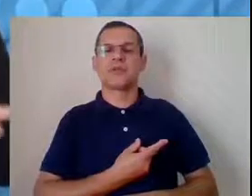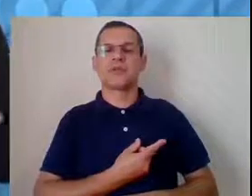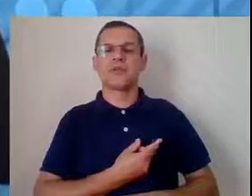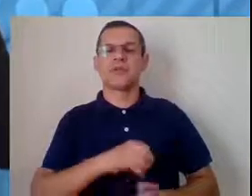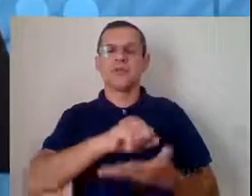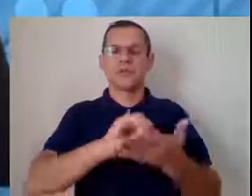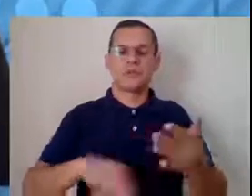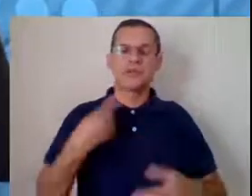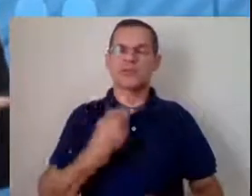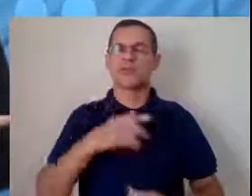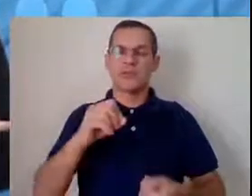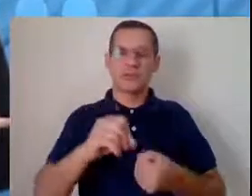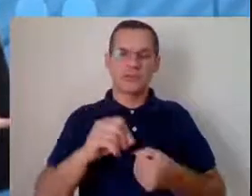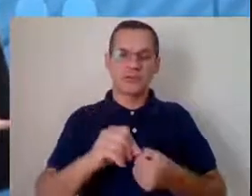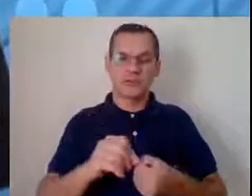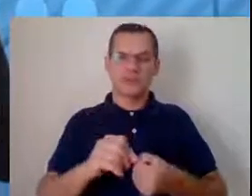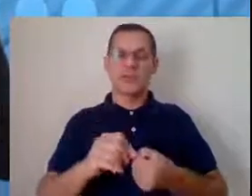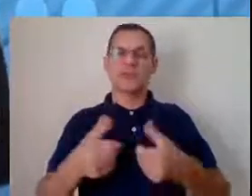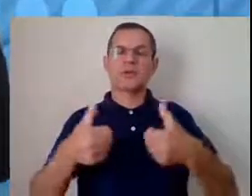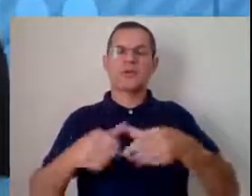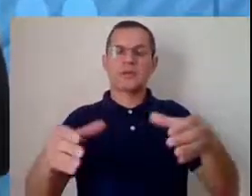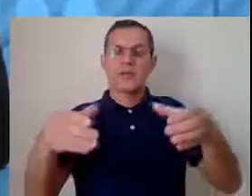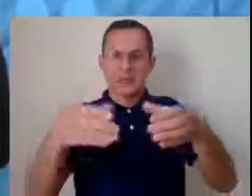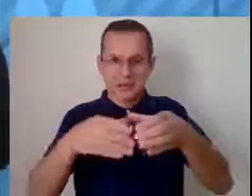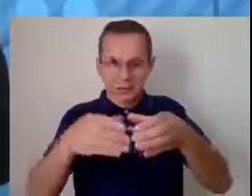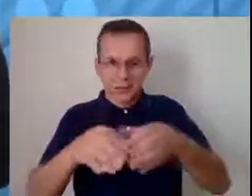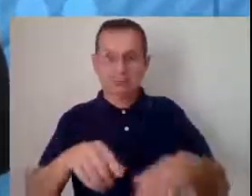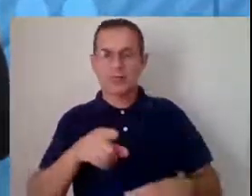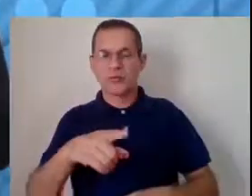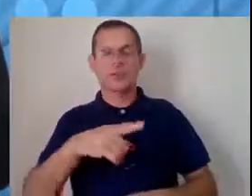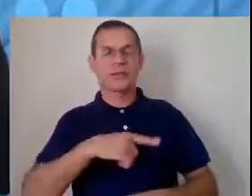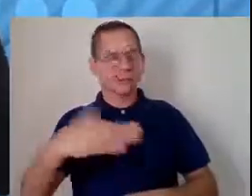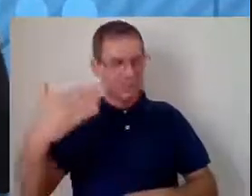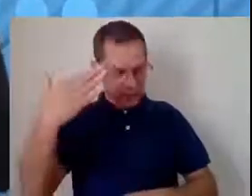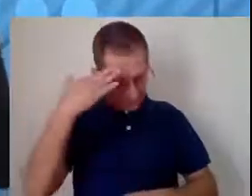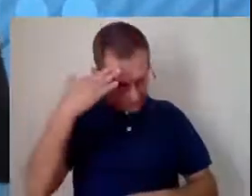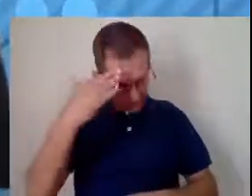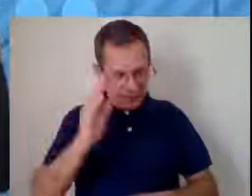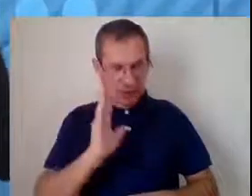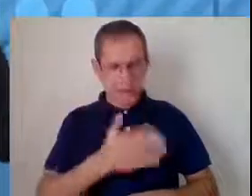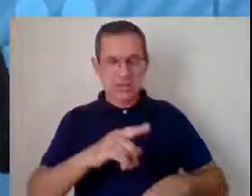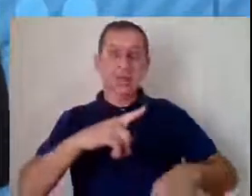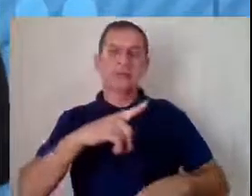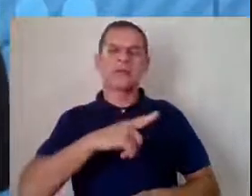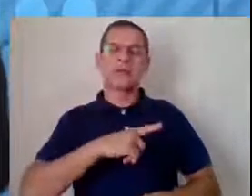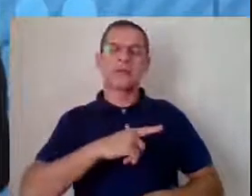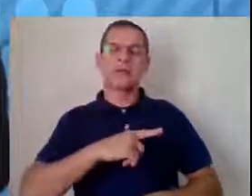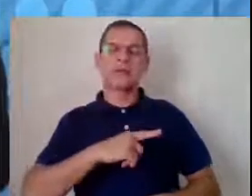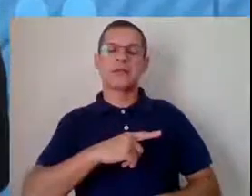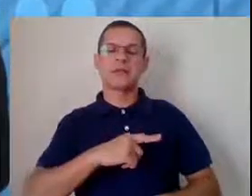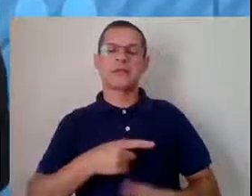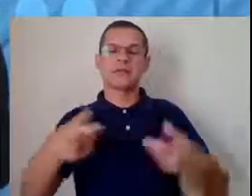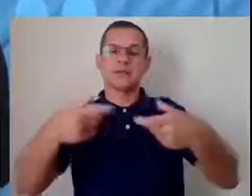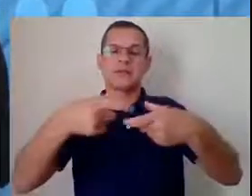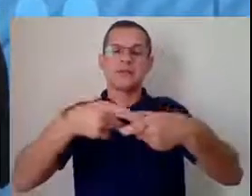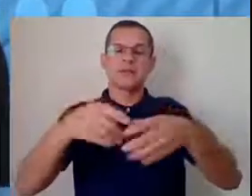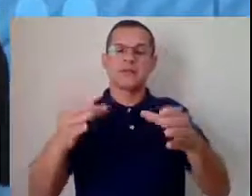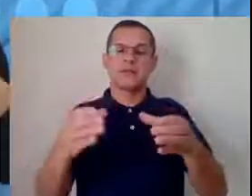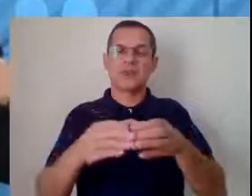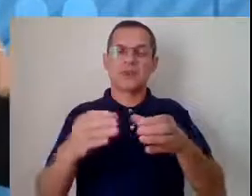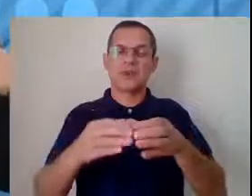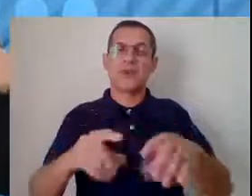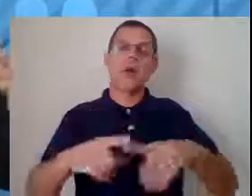operações que nós podemos fazer em cima deles, tá? Mas vocês têm que saber desde já que existem esses subconjuntos,